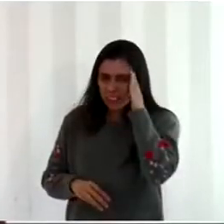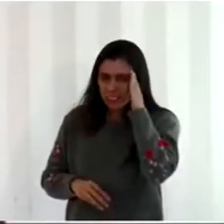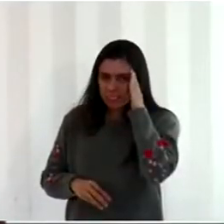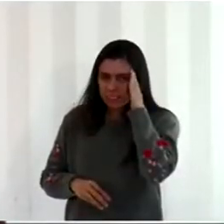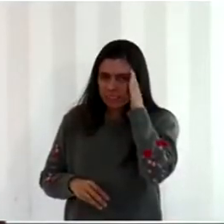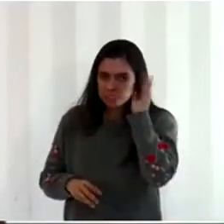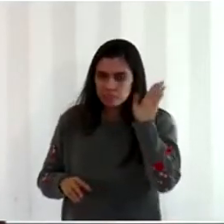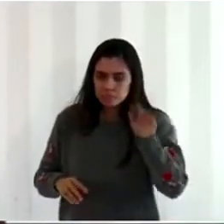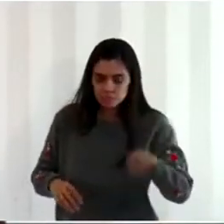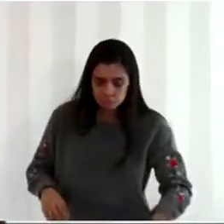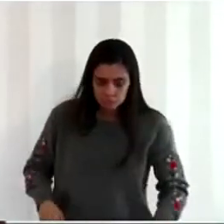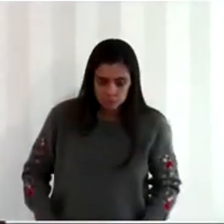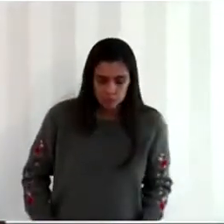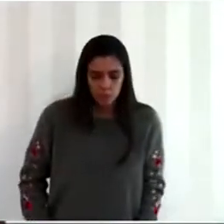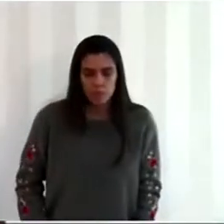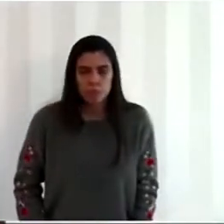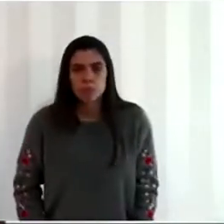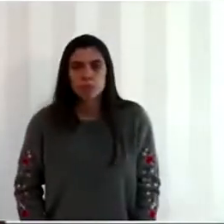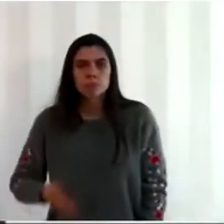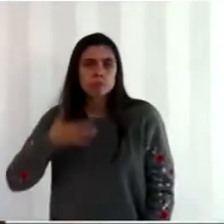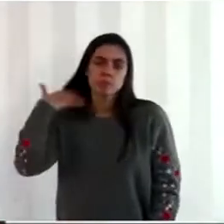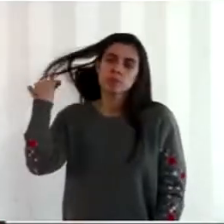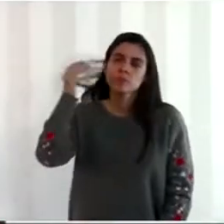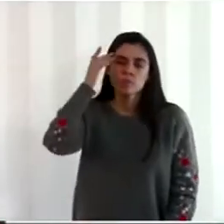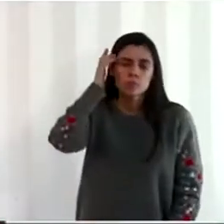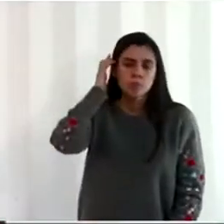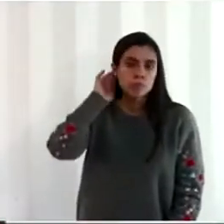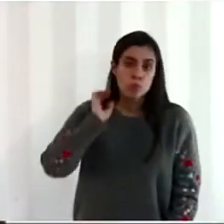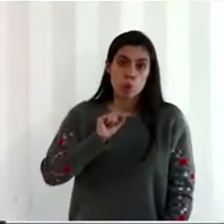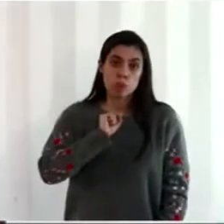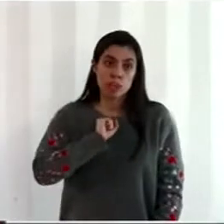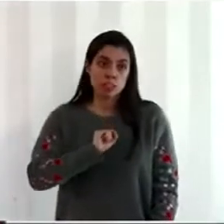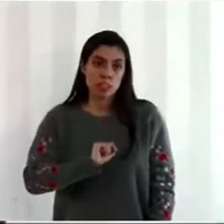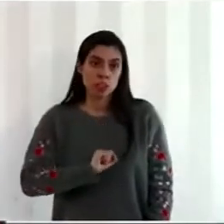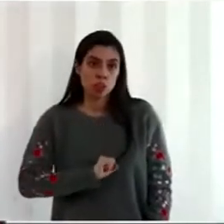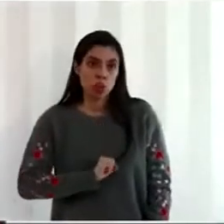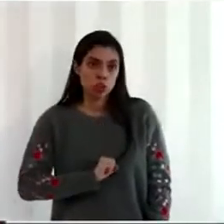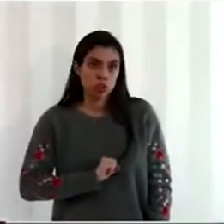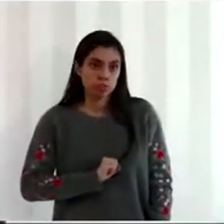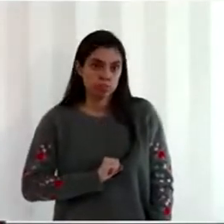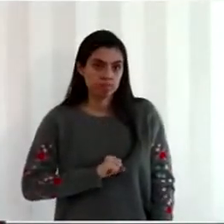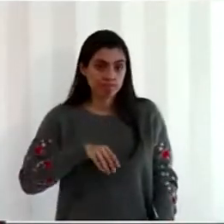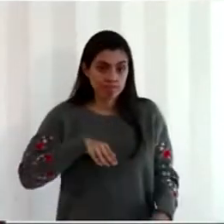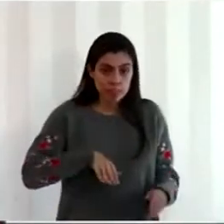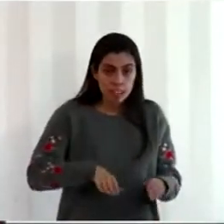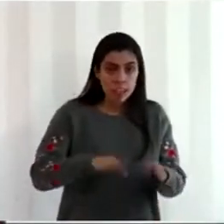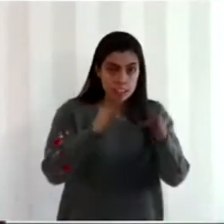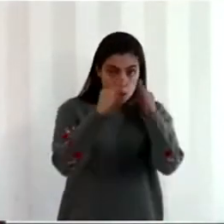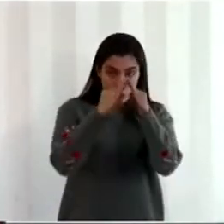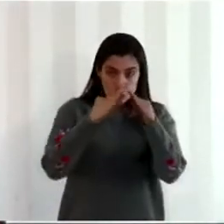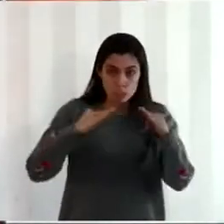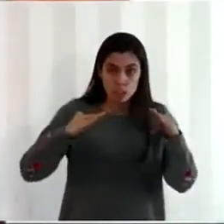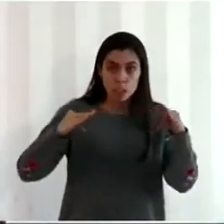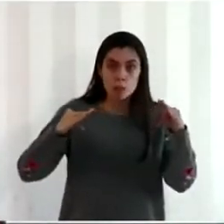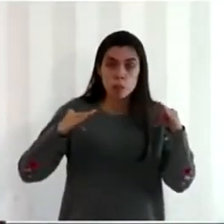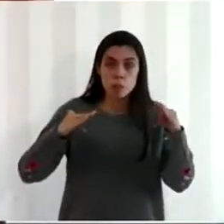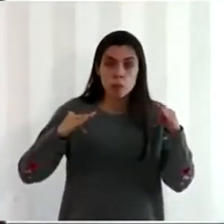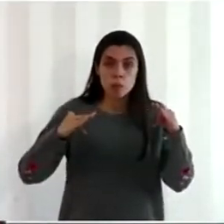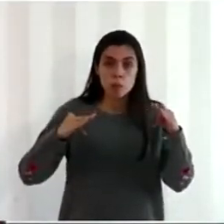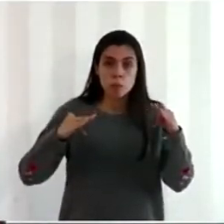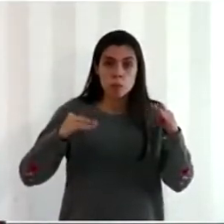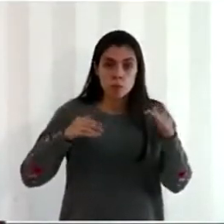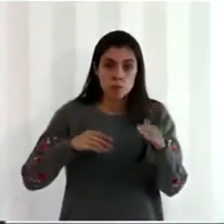o santo lugar, o santíssimo lugar. O sacerdote entrava no santíssimo lugar, o sumo sacerdote fazia no dia da expiação a